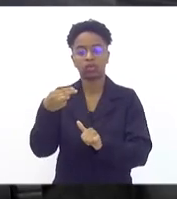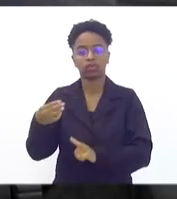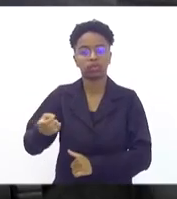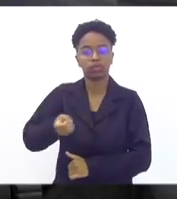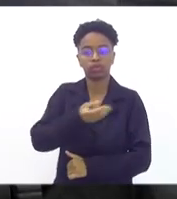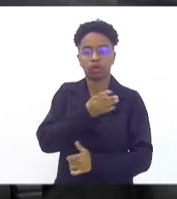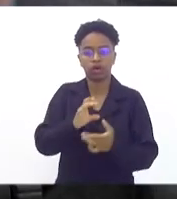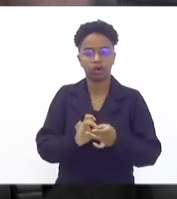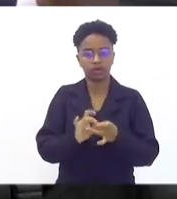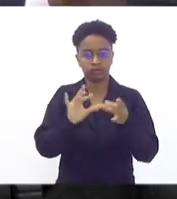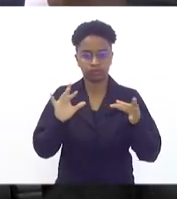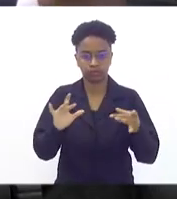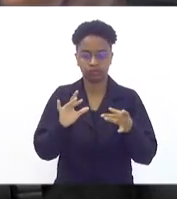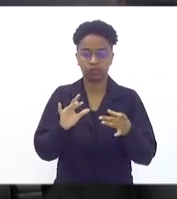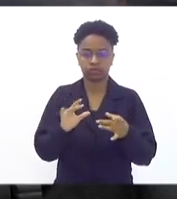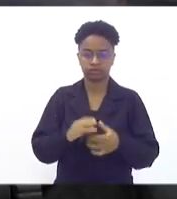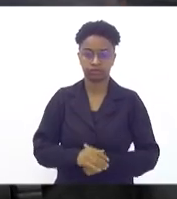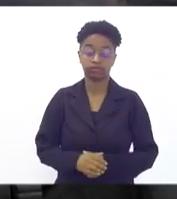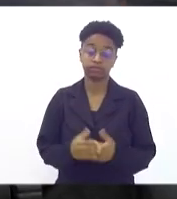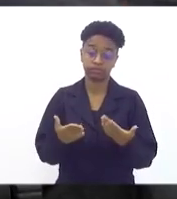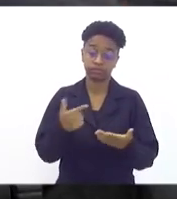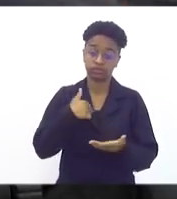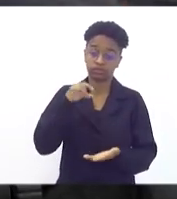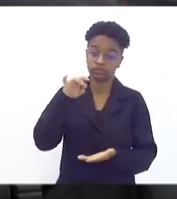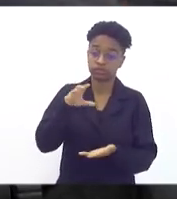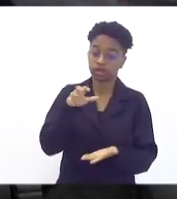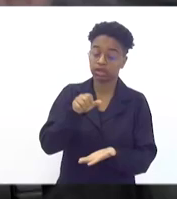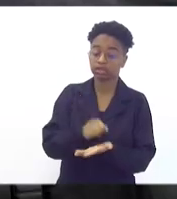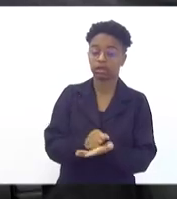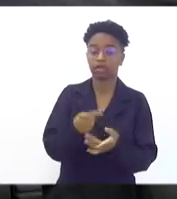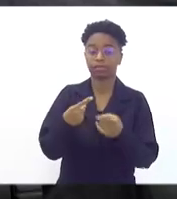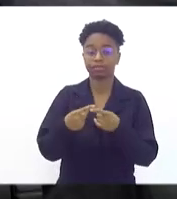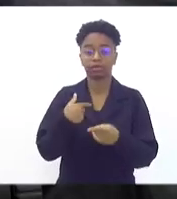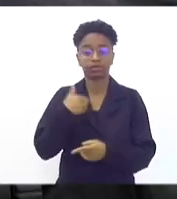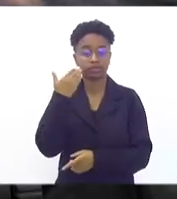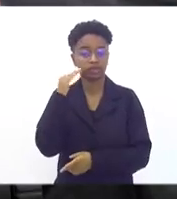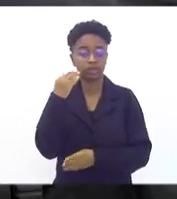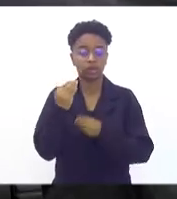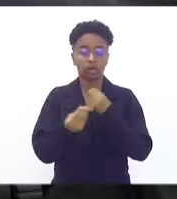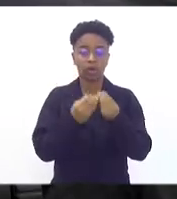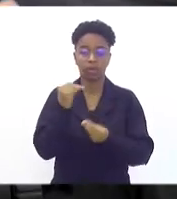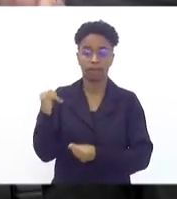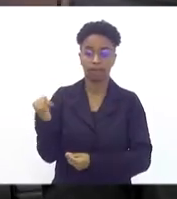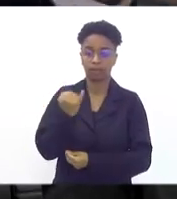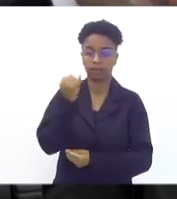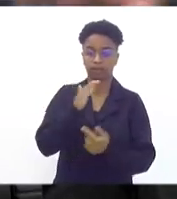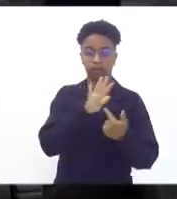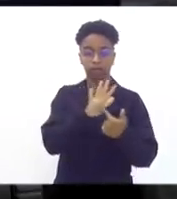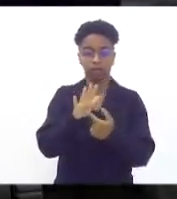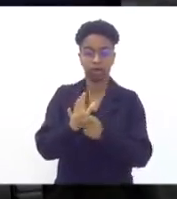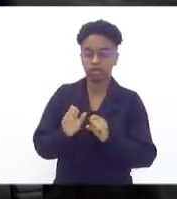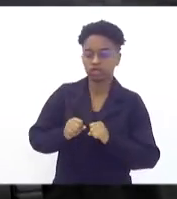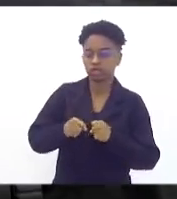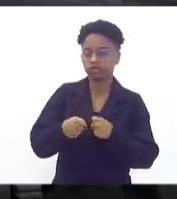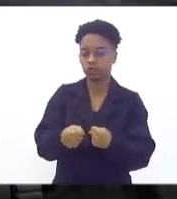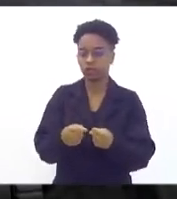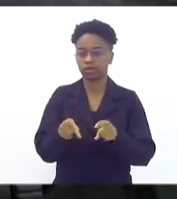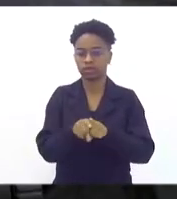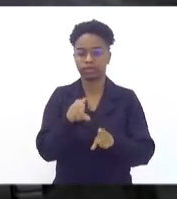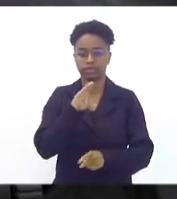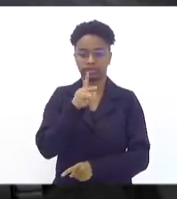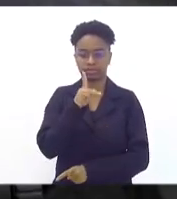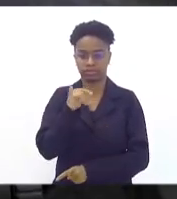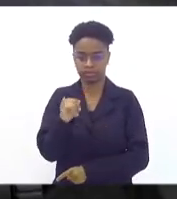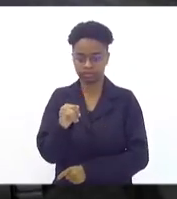dessas concessões então só deixa esse registro que faz registro que eu entendo importante para demonstração desse esforço né dessa CPI